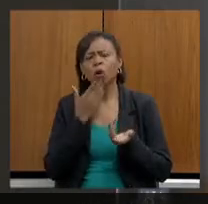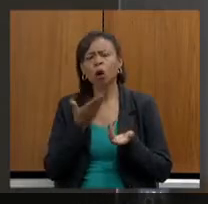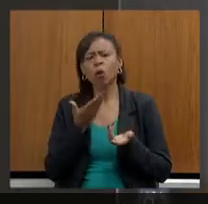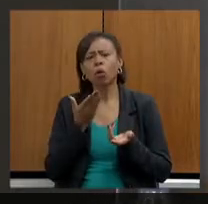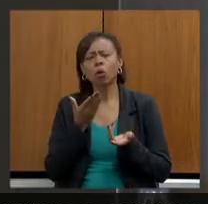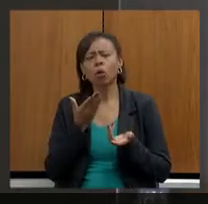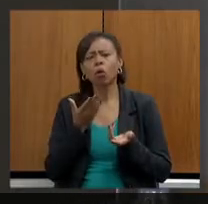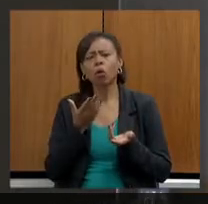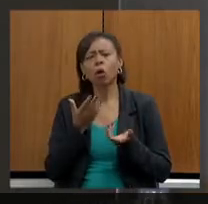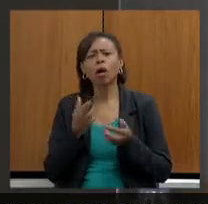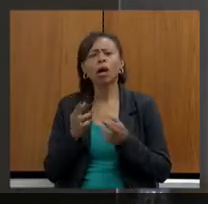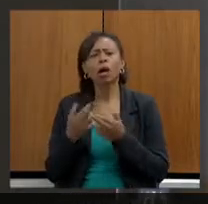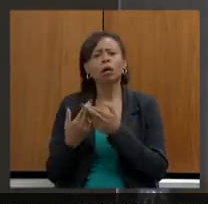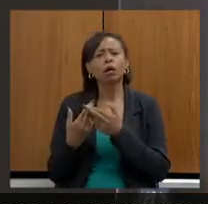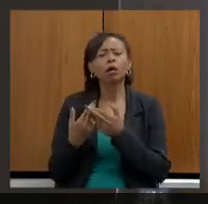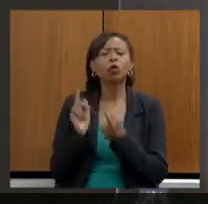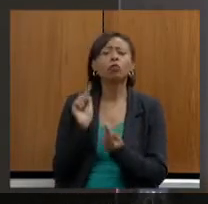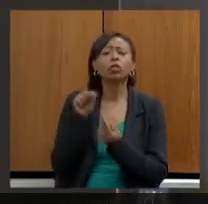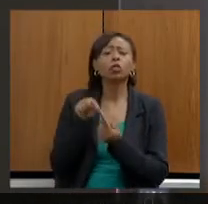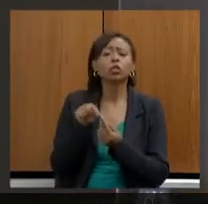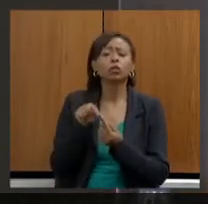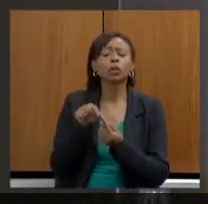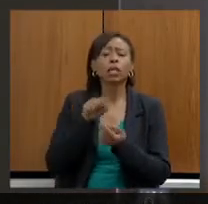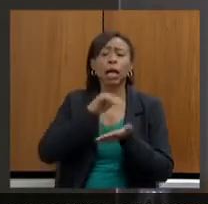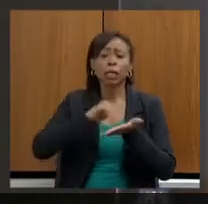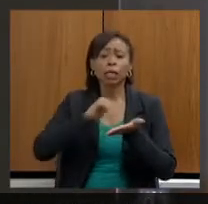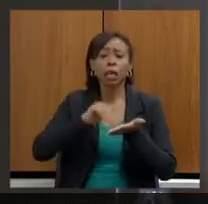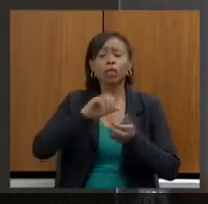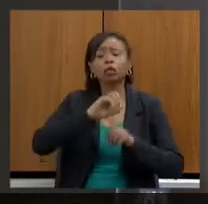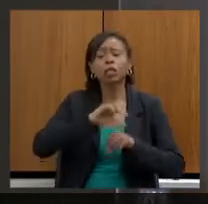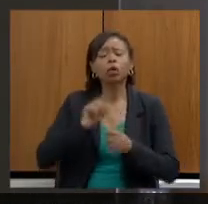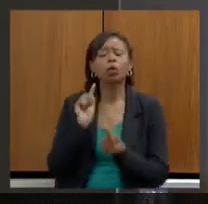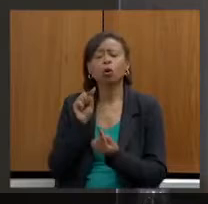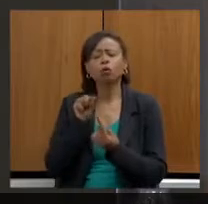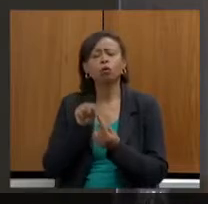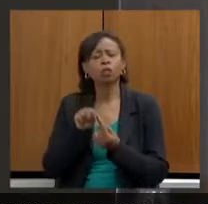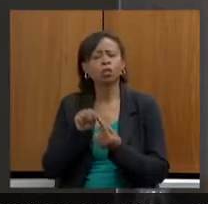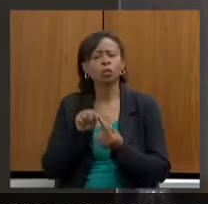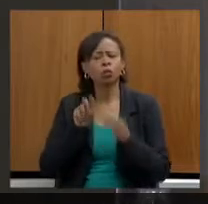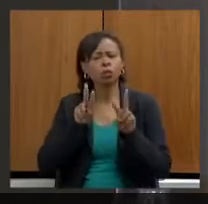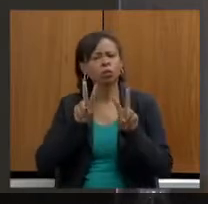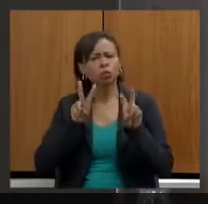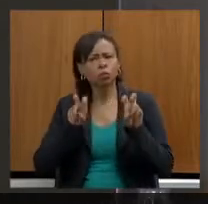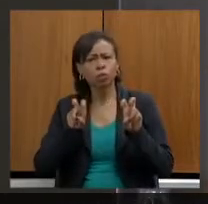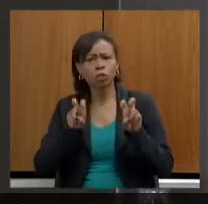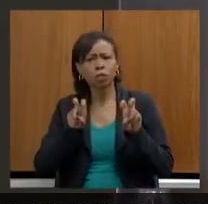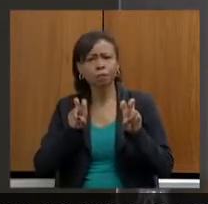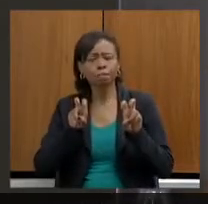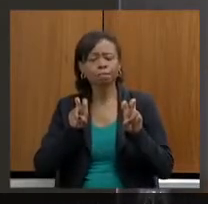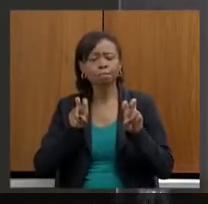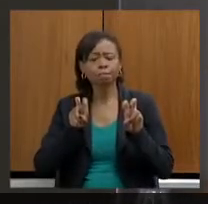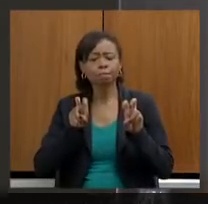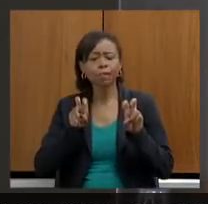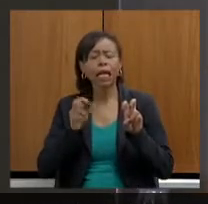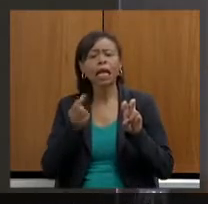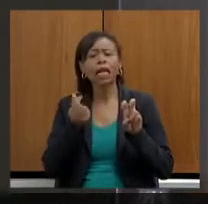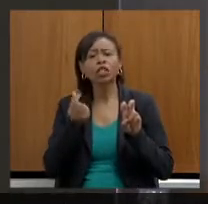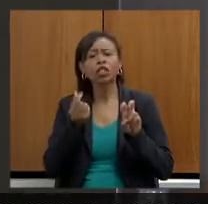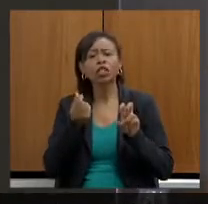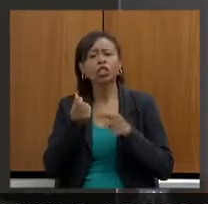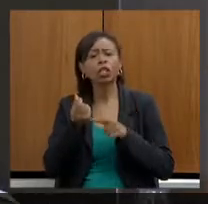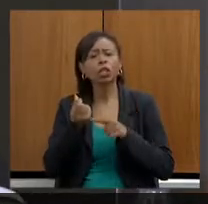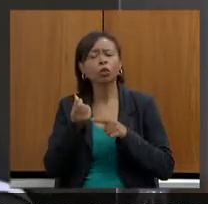Secretaria de Estado de Educação com relação a esse ah ah esse valor